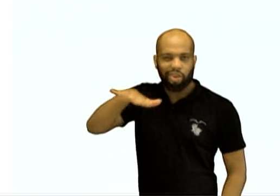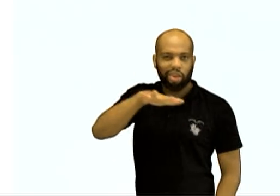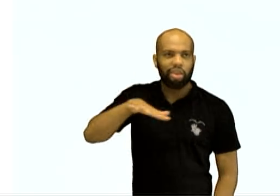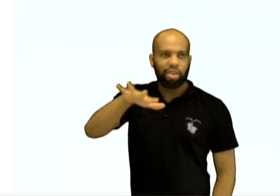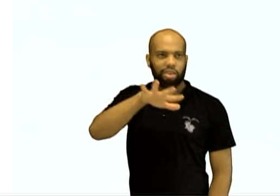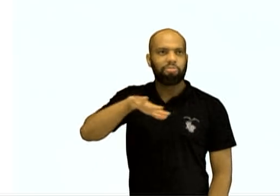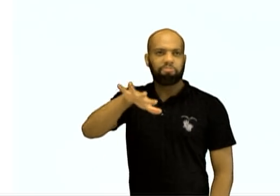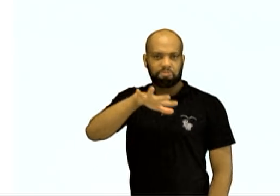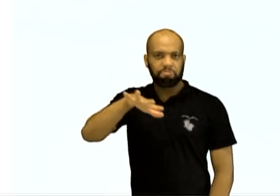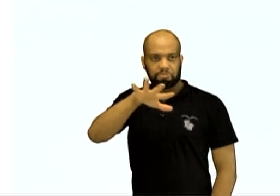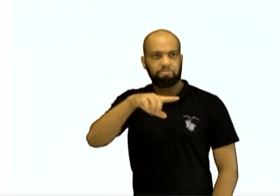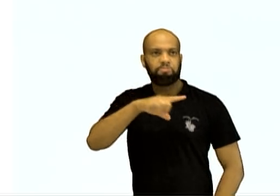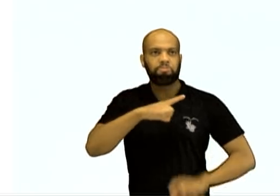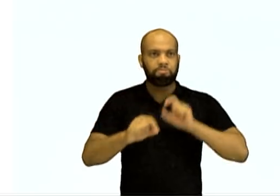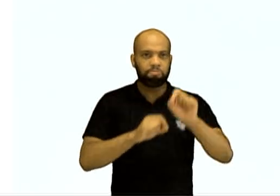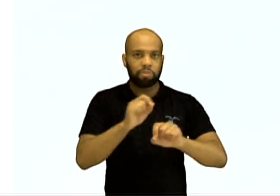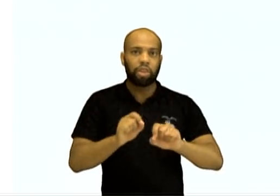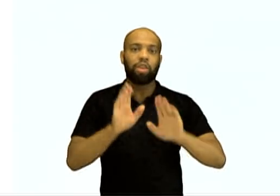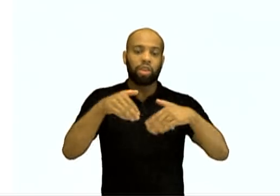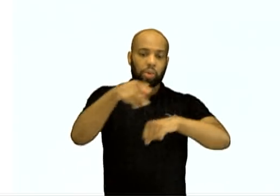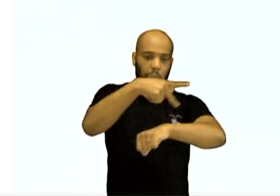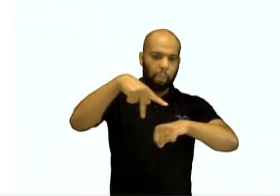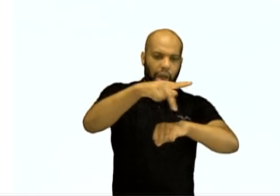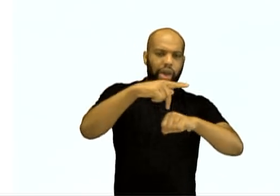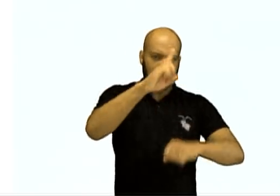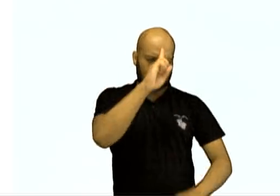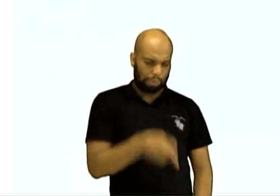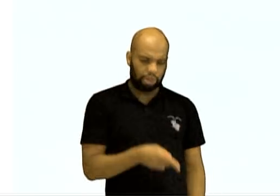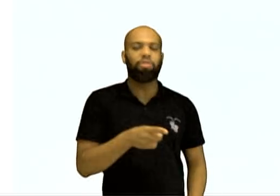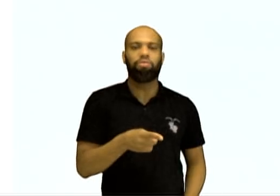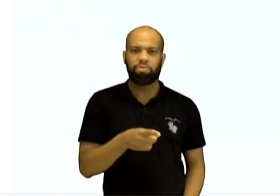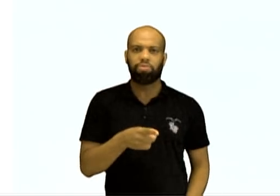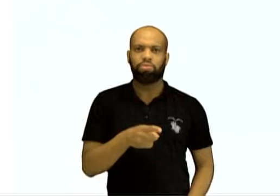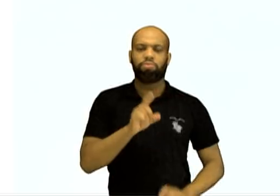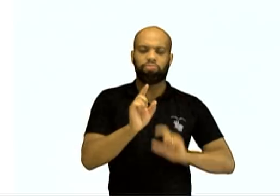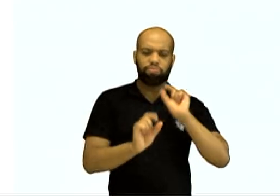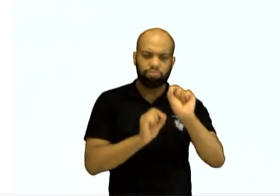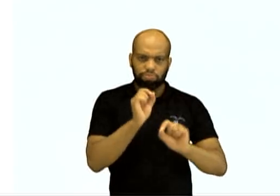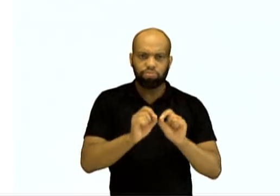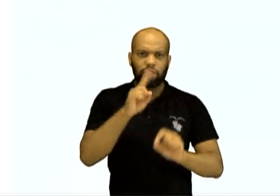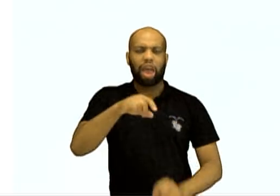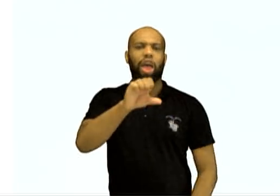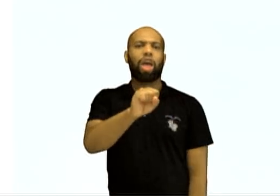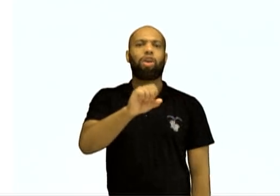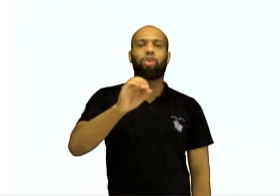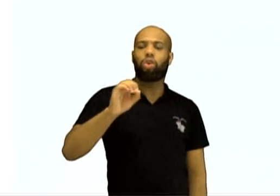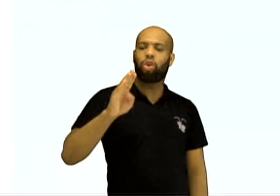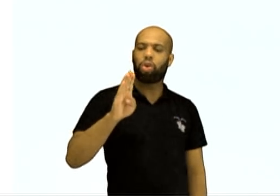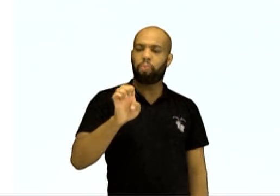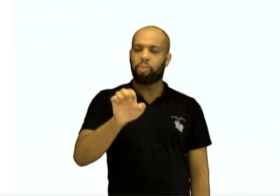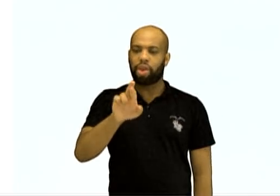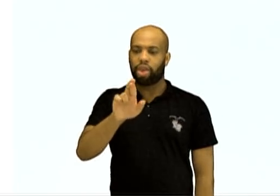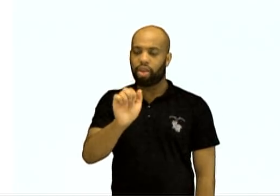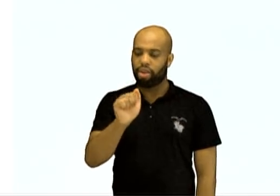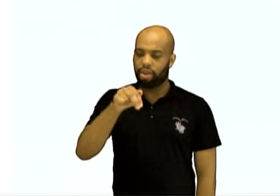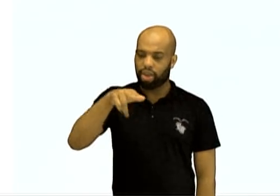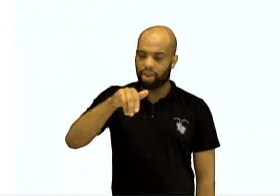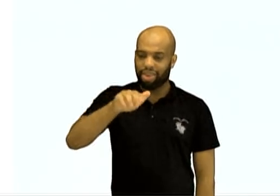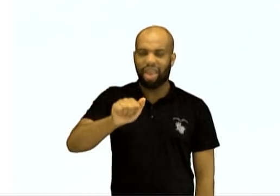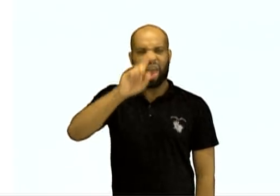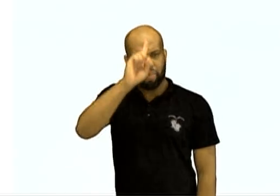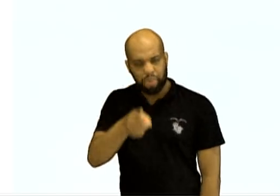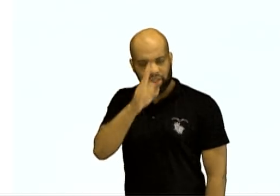solo ali, sobre o qual o Estado exerce soberania nacional. As decisões do território brasileiro, por